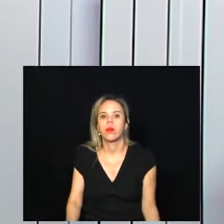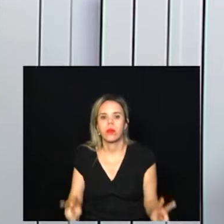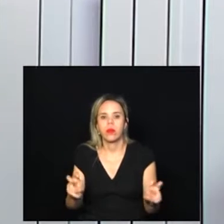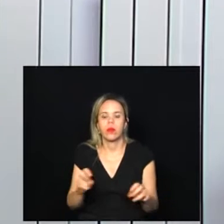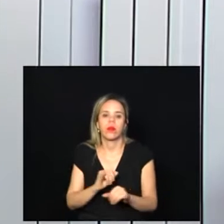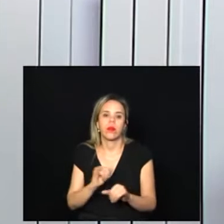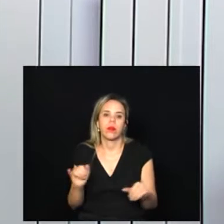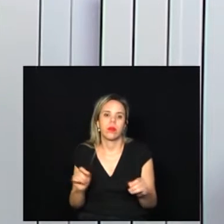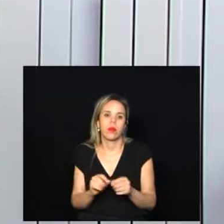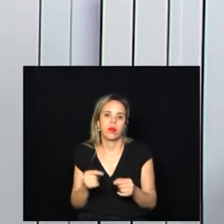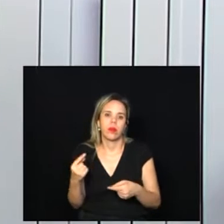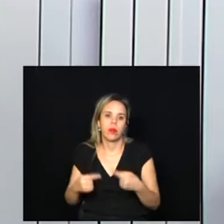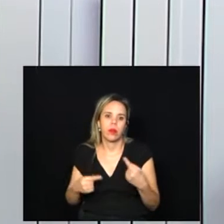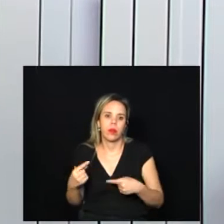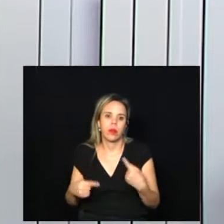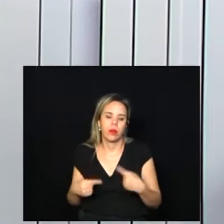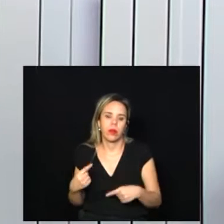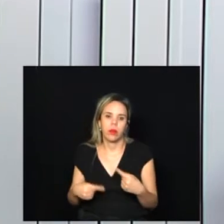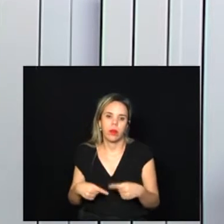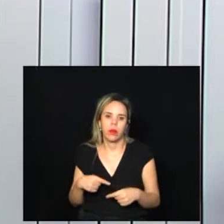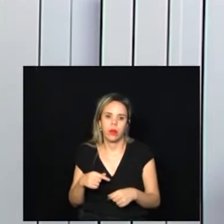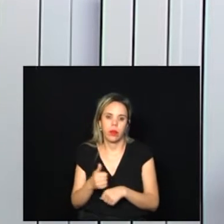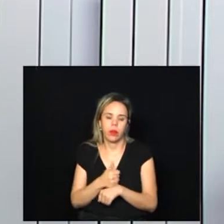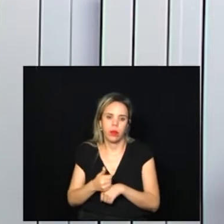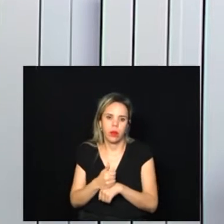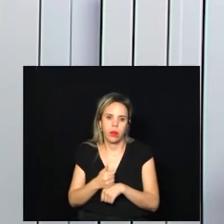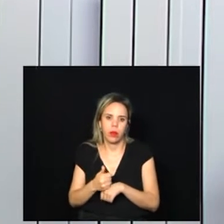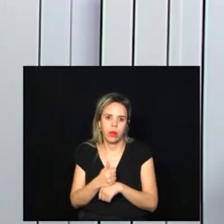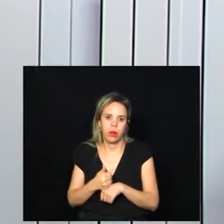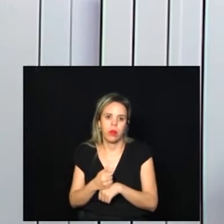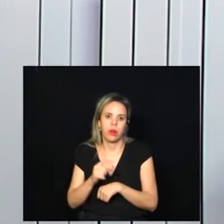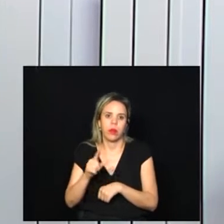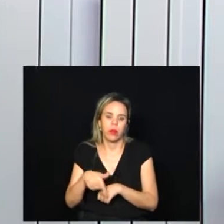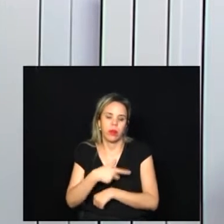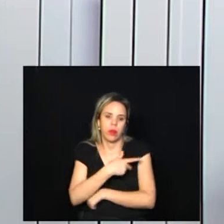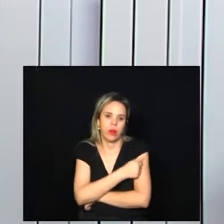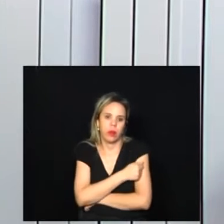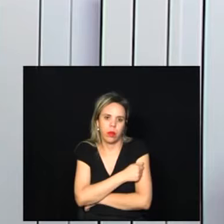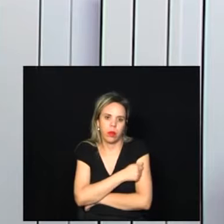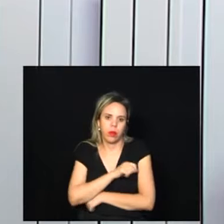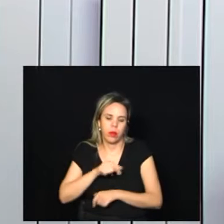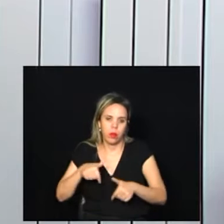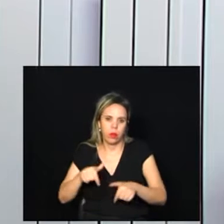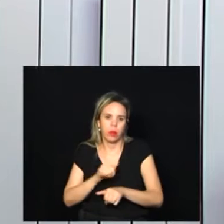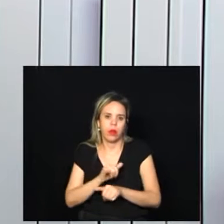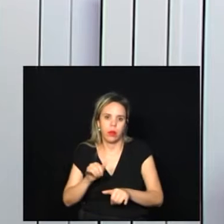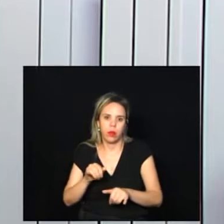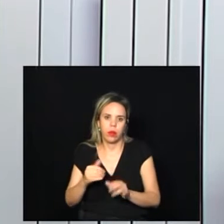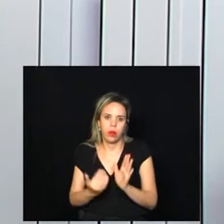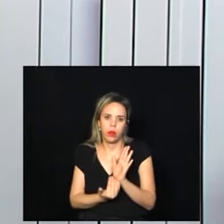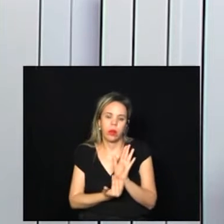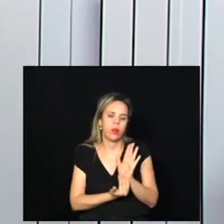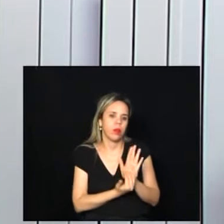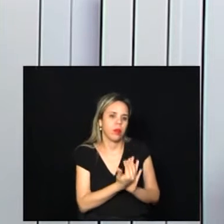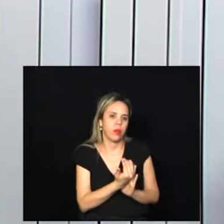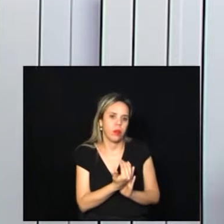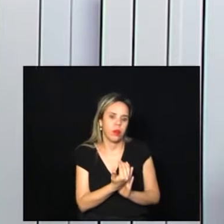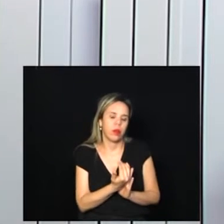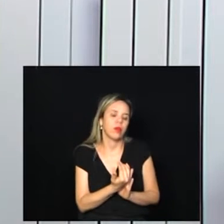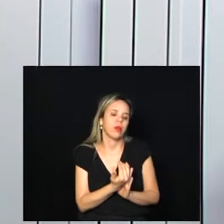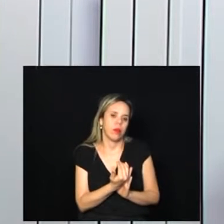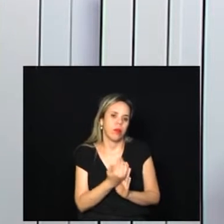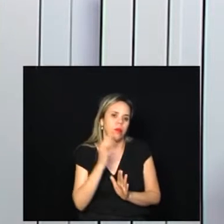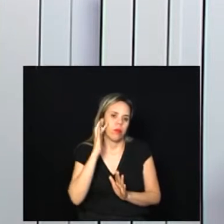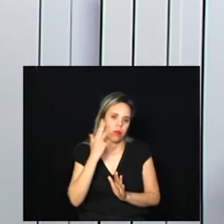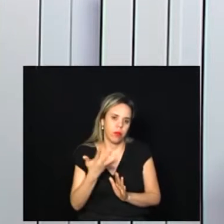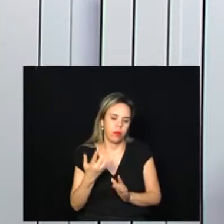foi bastante discutido entre os especialistas. Esta dose de reforço, ela aumenta a resposta